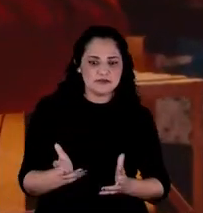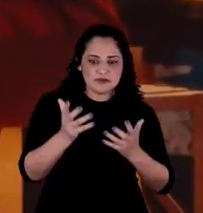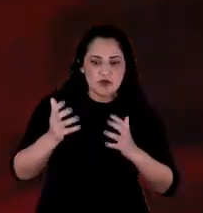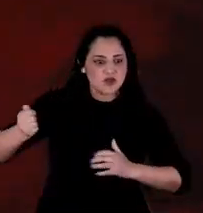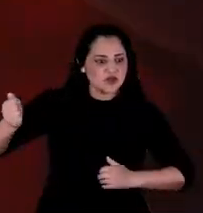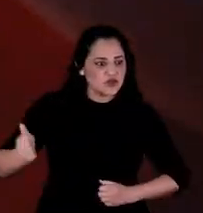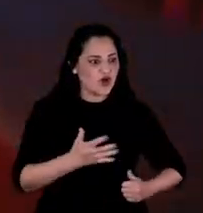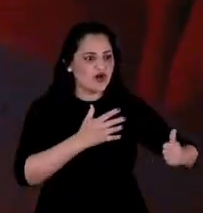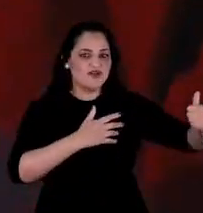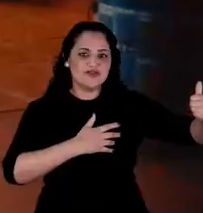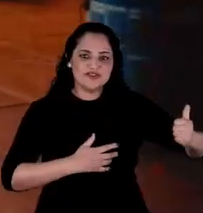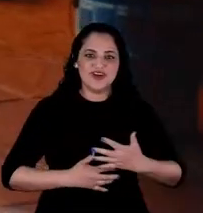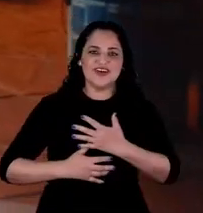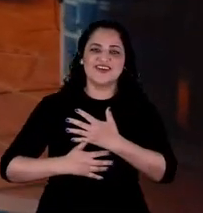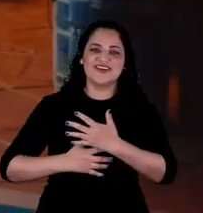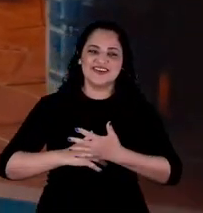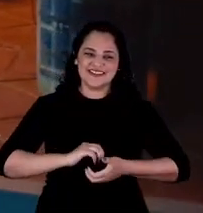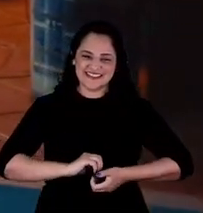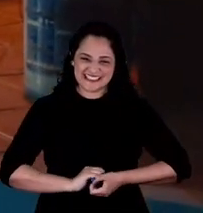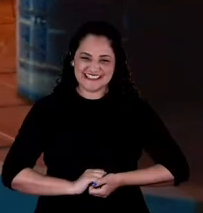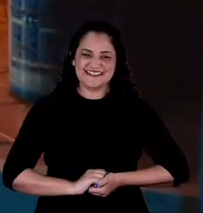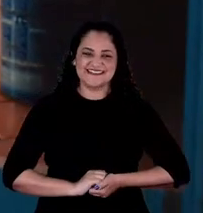promove inovações